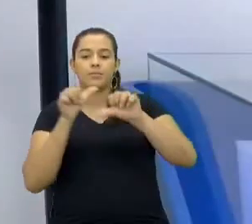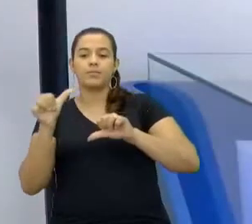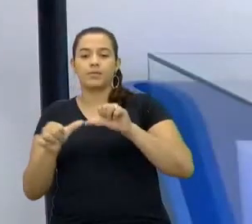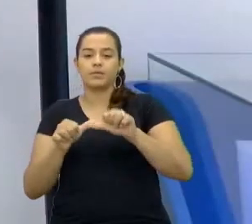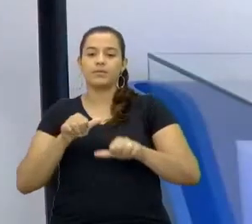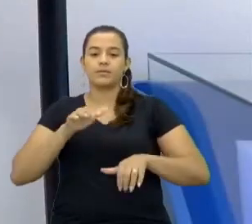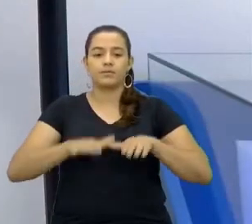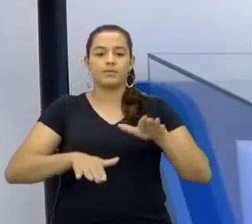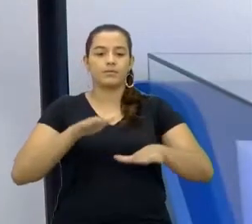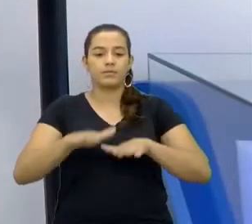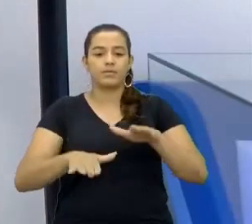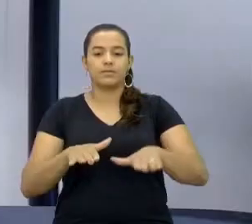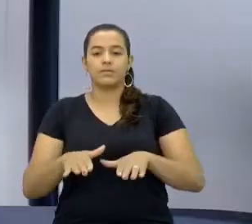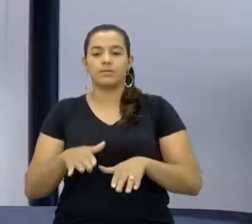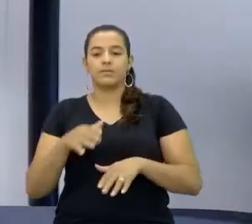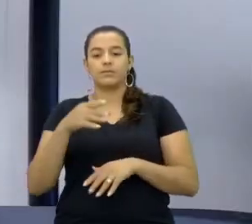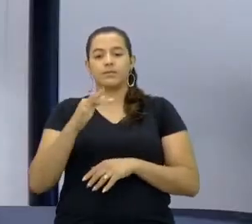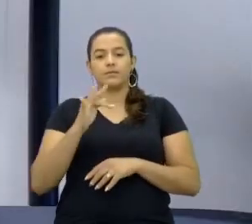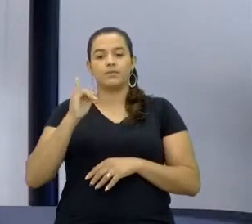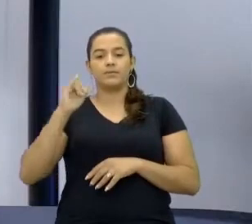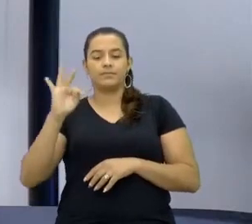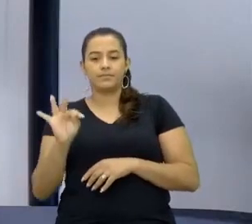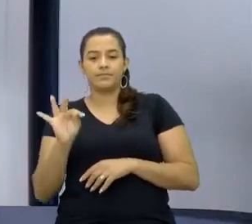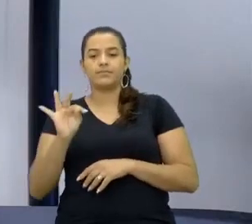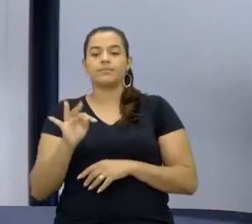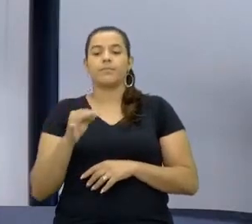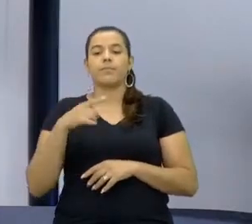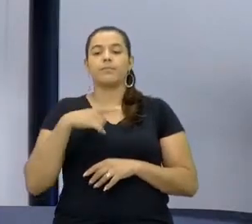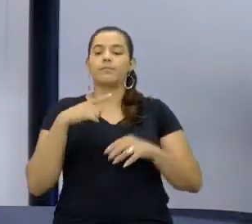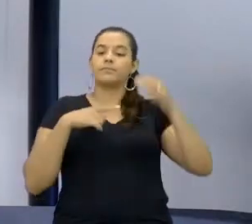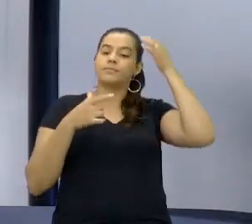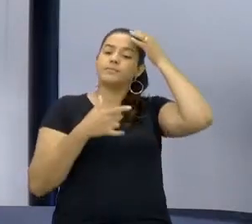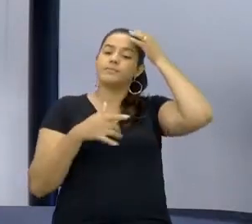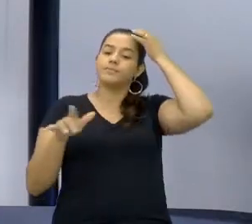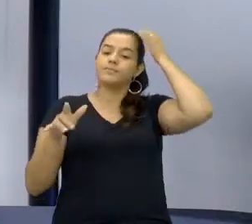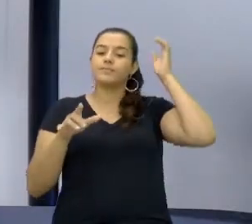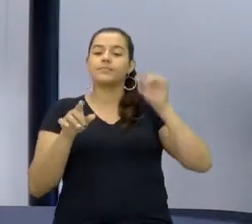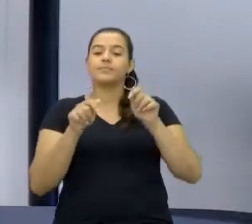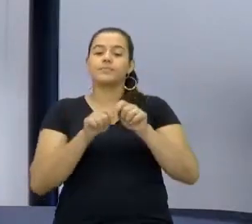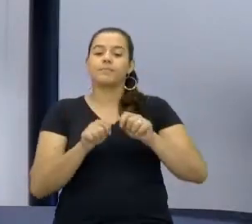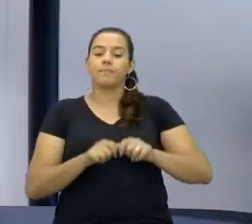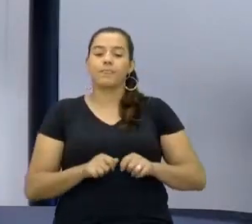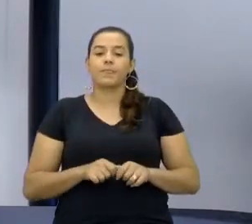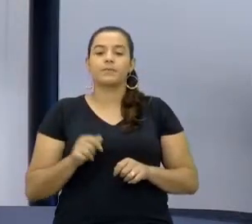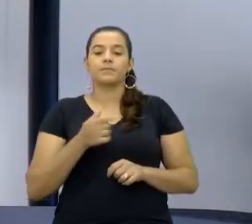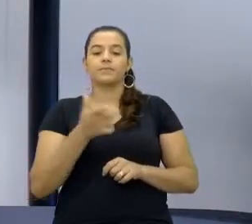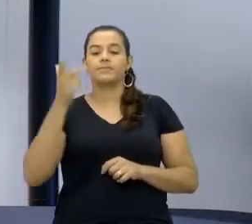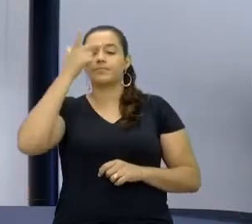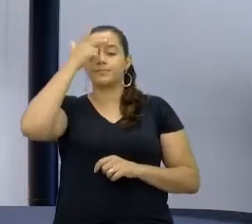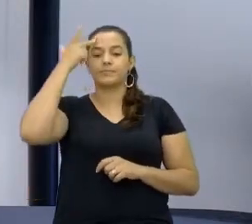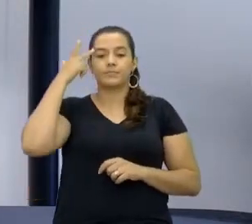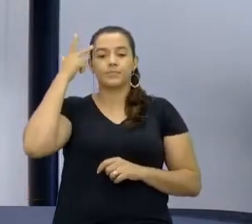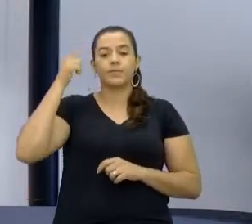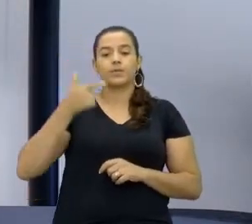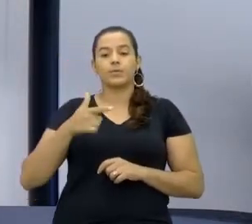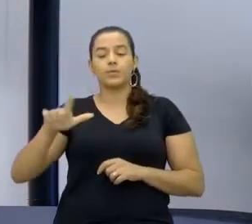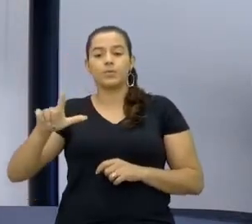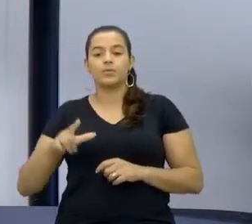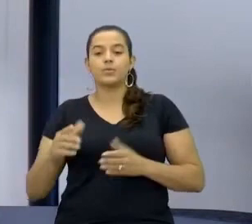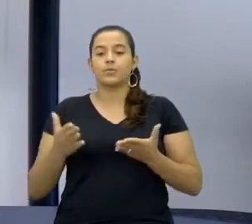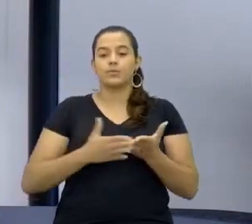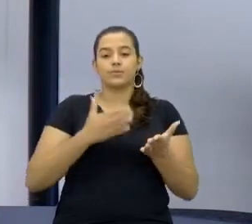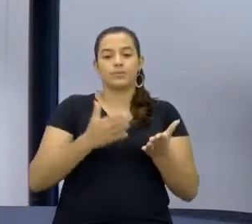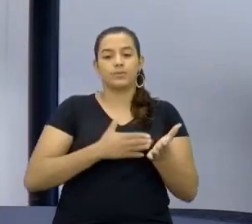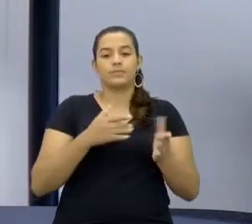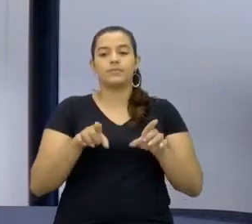passos, né, em feet, essas coisas. Quando ele vai, alguma pessoa, algum americano vai publicar um livro, ele tem